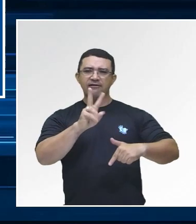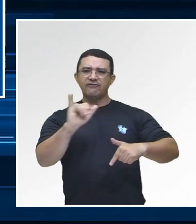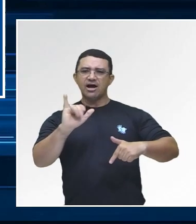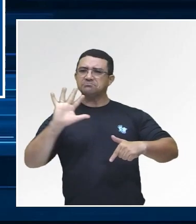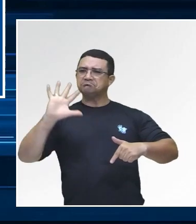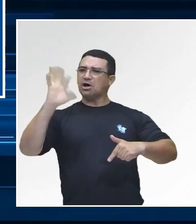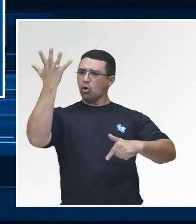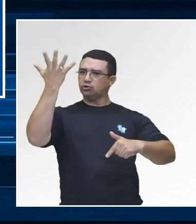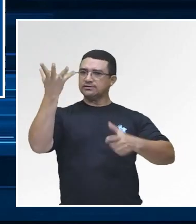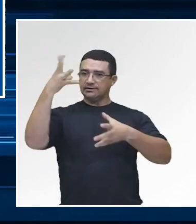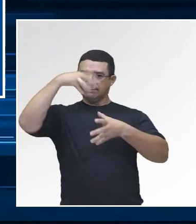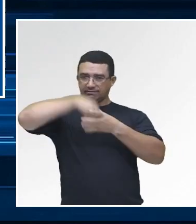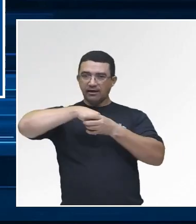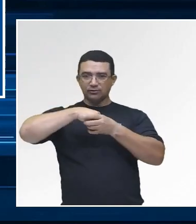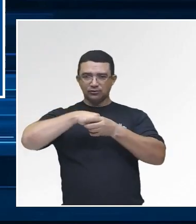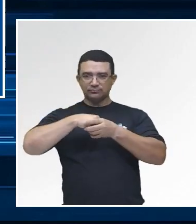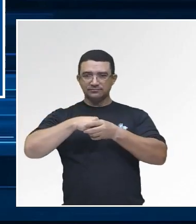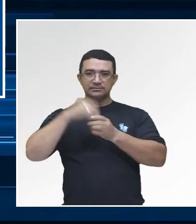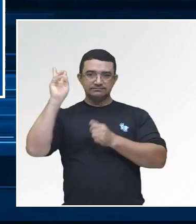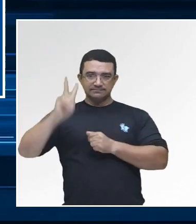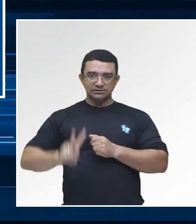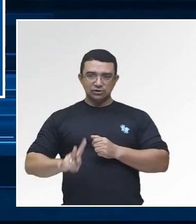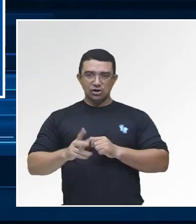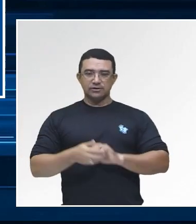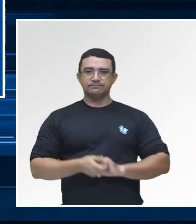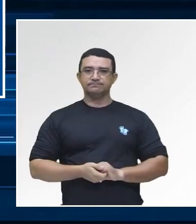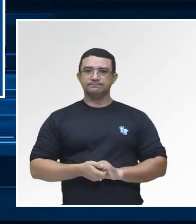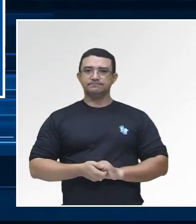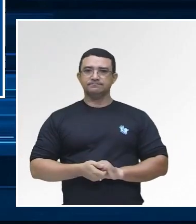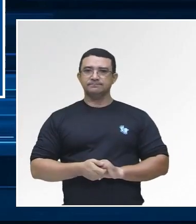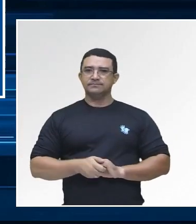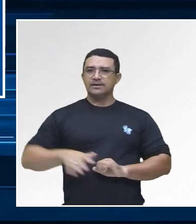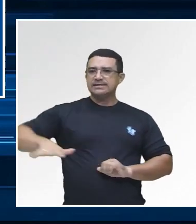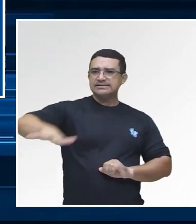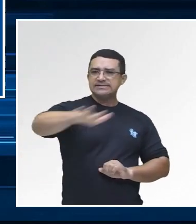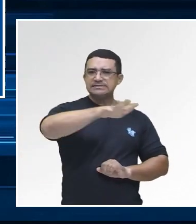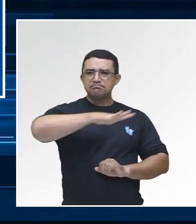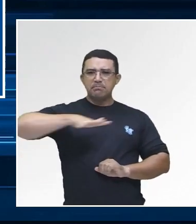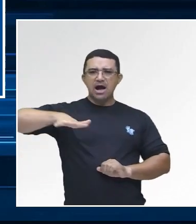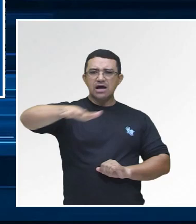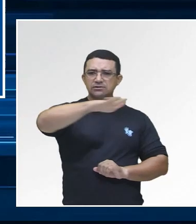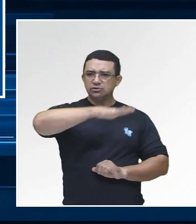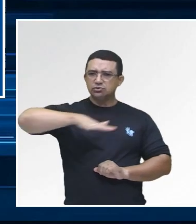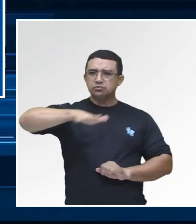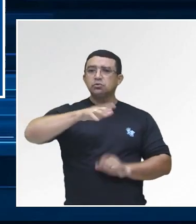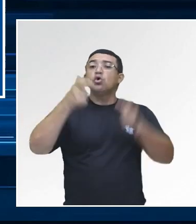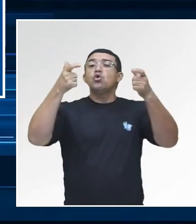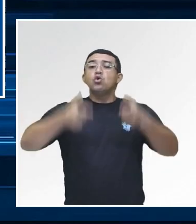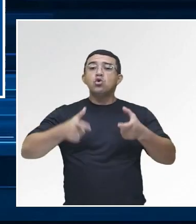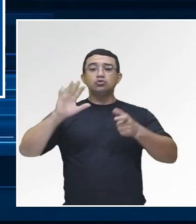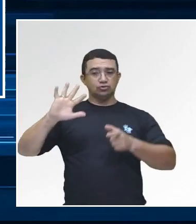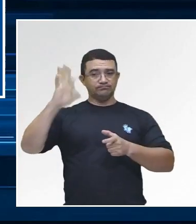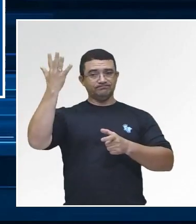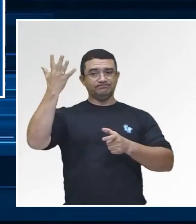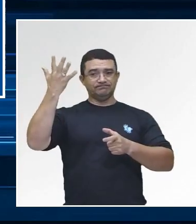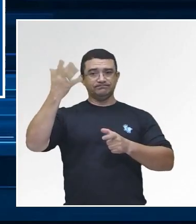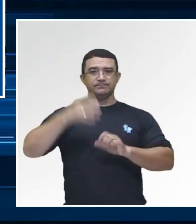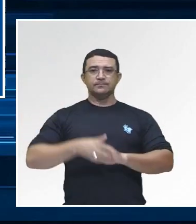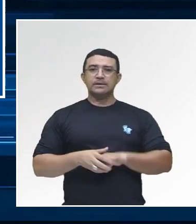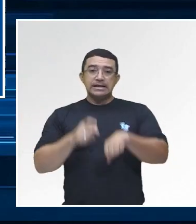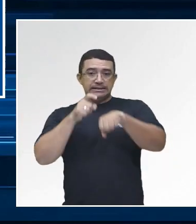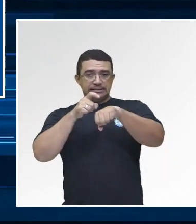nesta narrativa. O espaço onde, né, aconteceu. E o